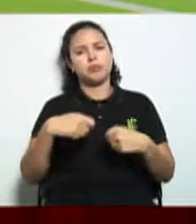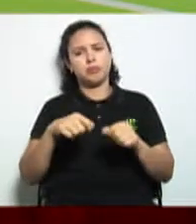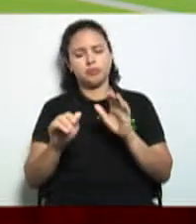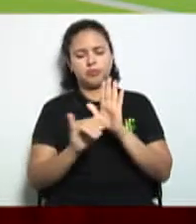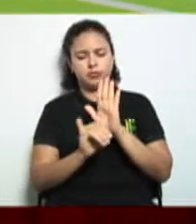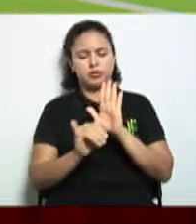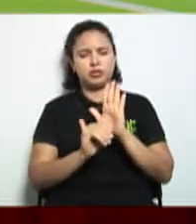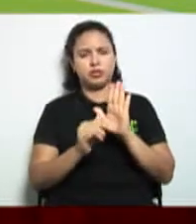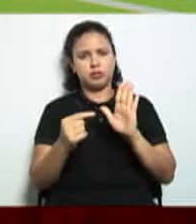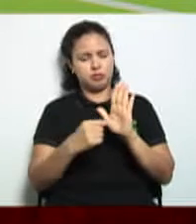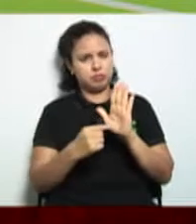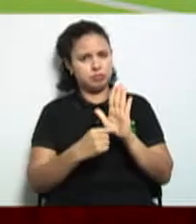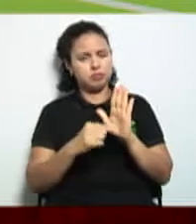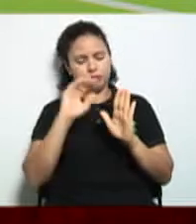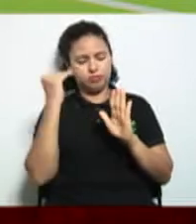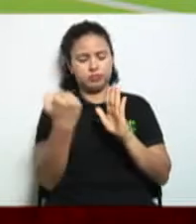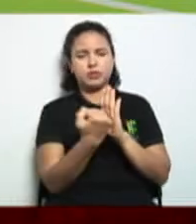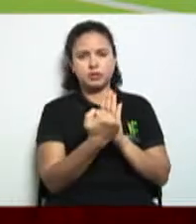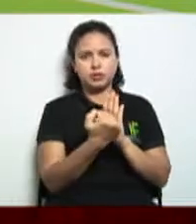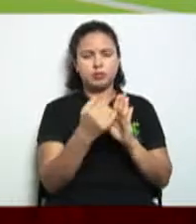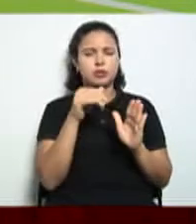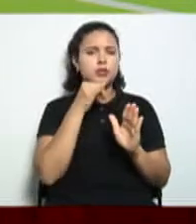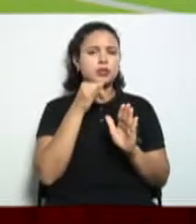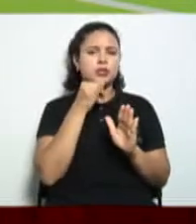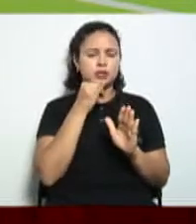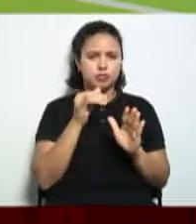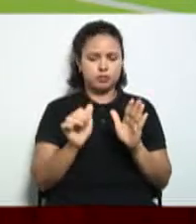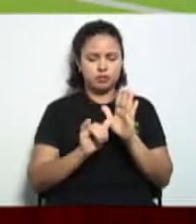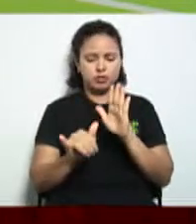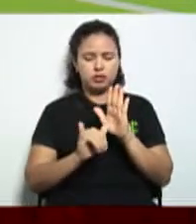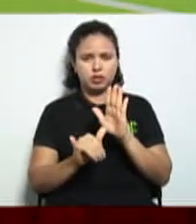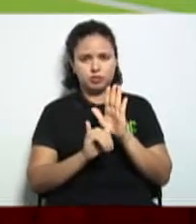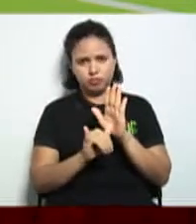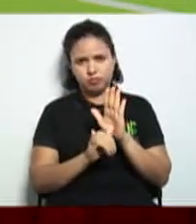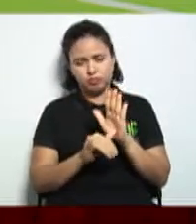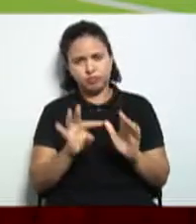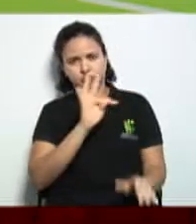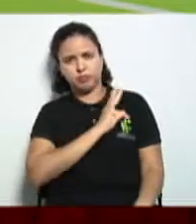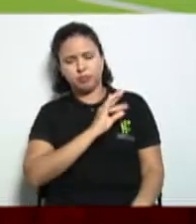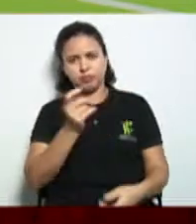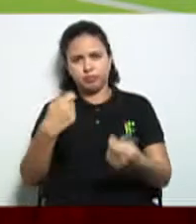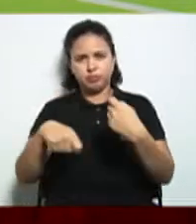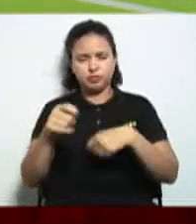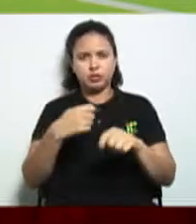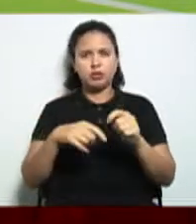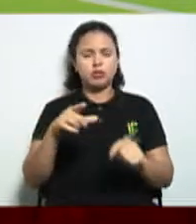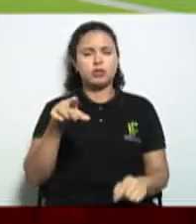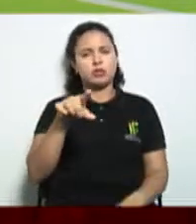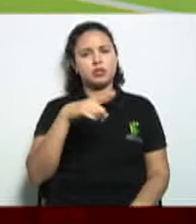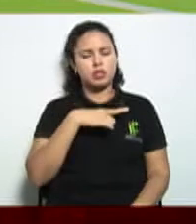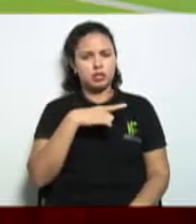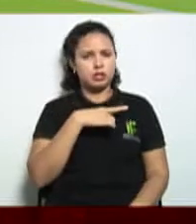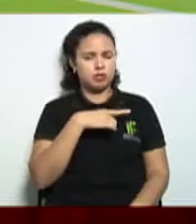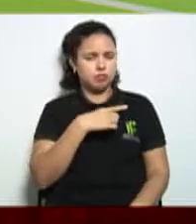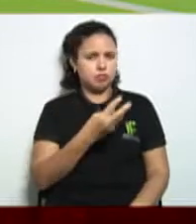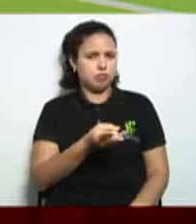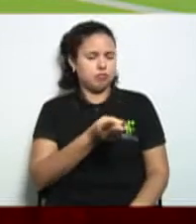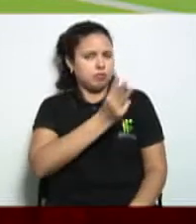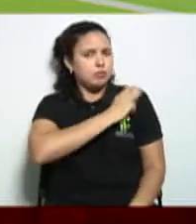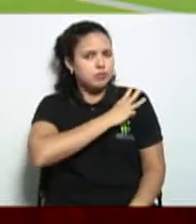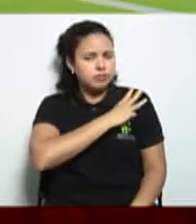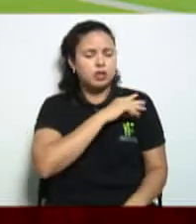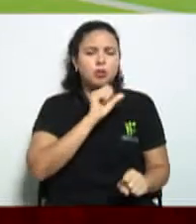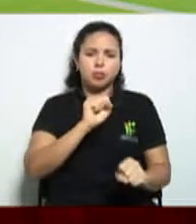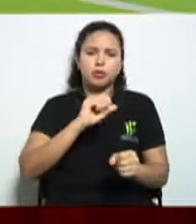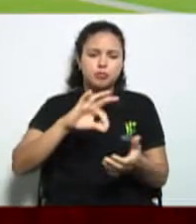por exemplo, edital para técnico administrativo, ensino médio. Então, você está cursando ensino médio, você poderia se candidatar. Agora, para